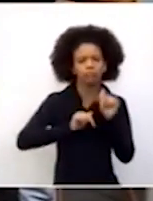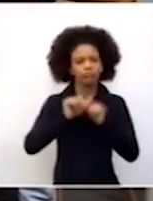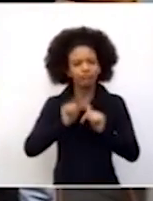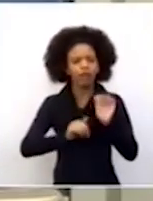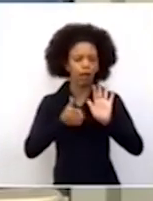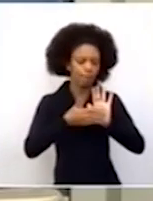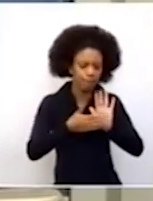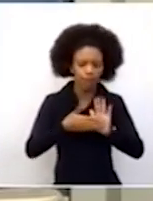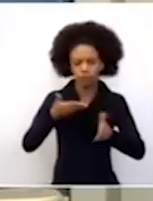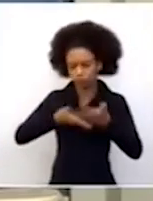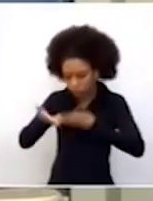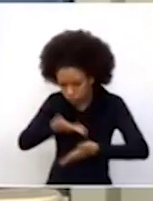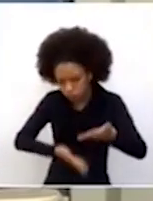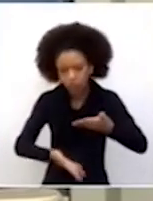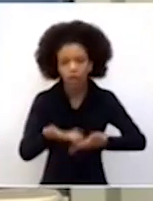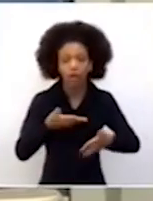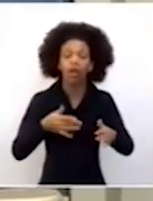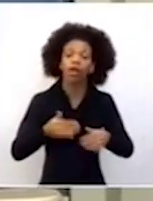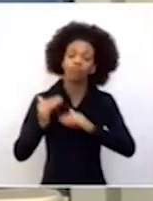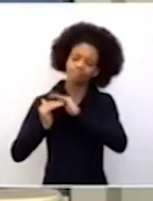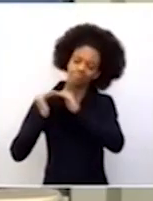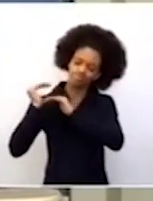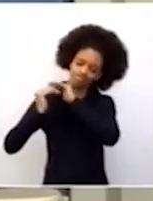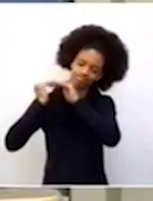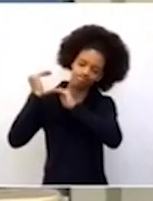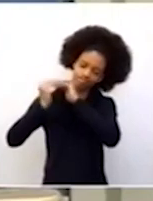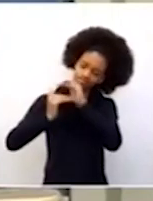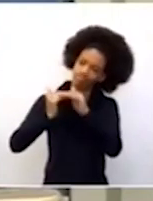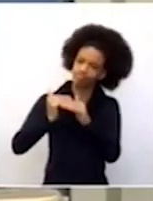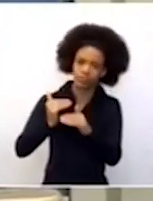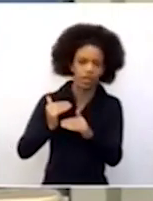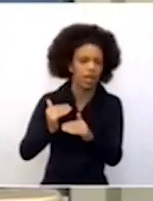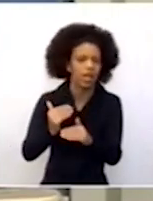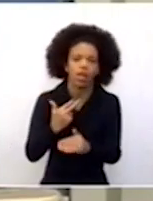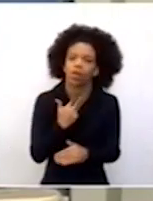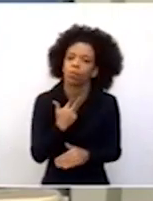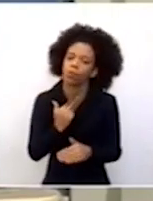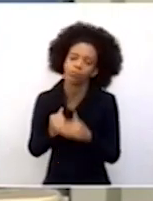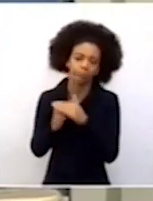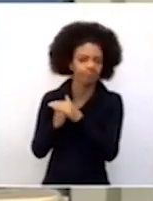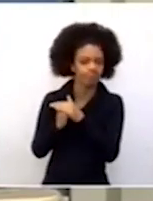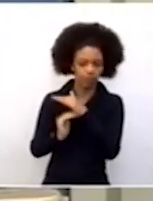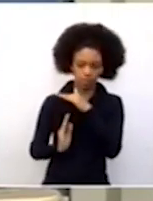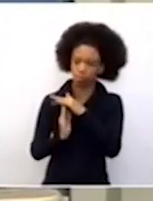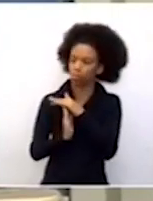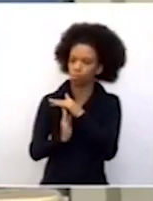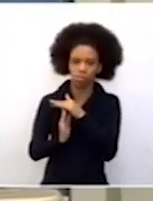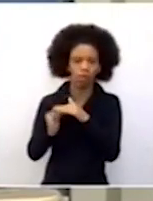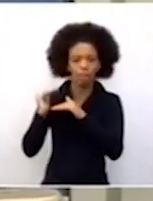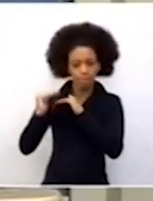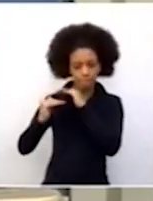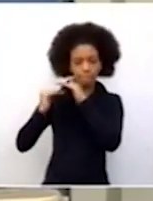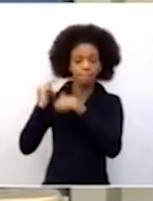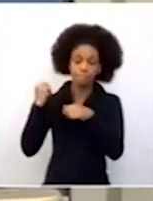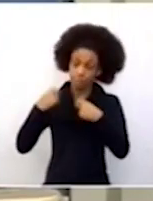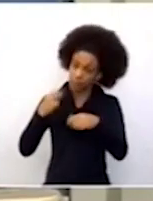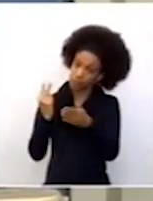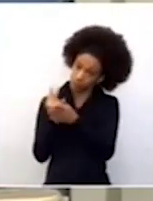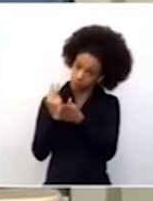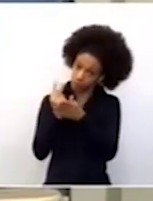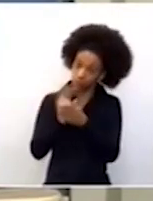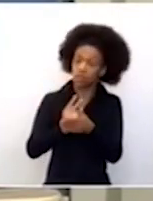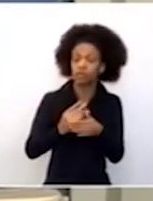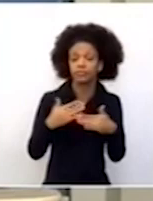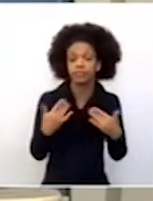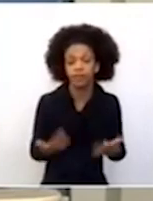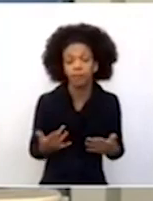atividades, interação. É um processo contínuo, é um processo que não para por aqui, mas assim ao longo nós vamos superando essas etapas, né? E